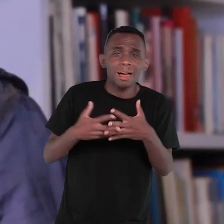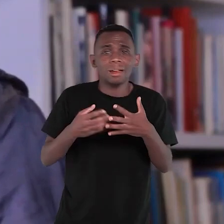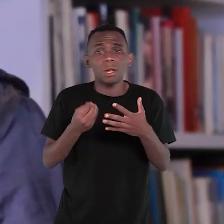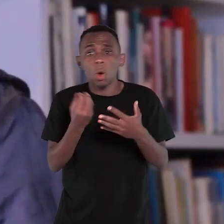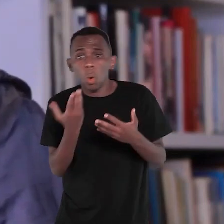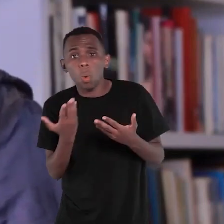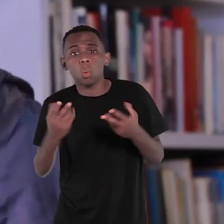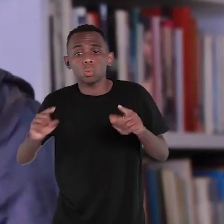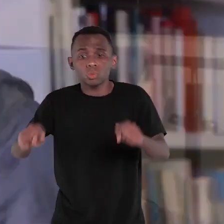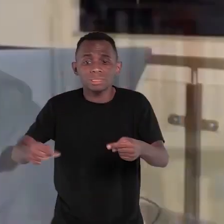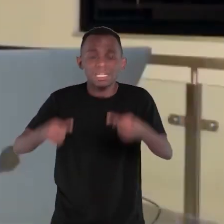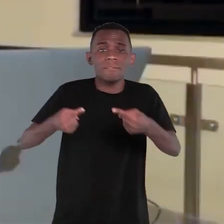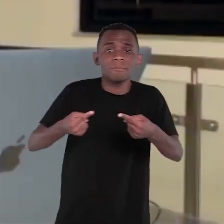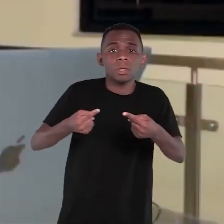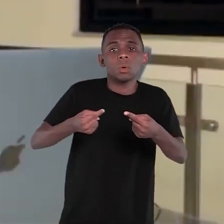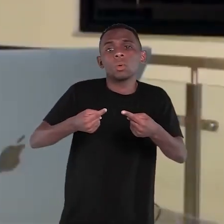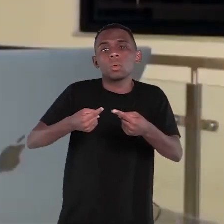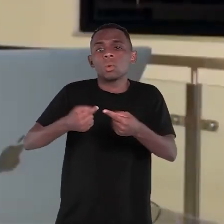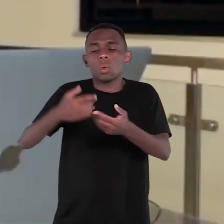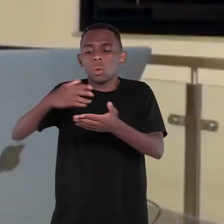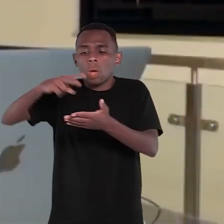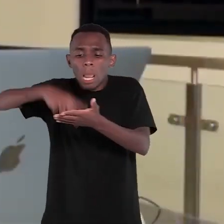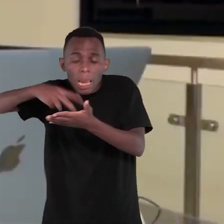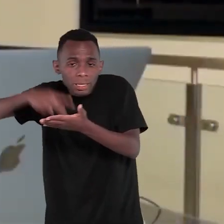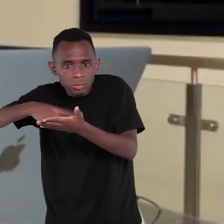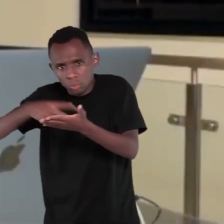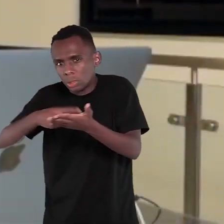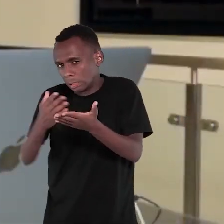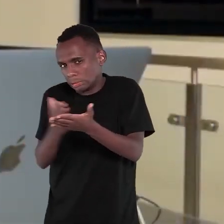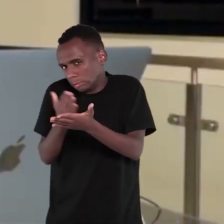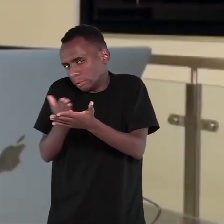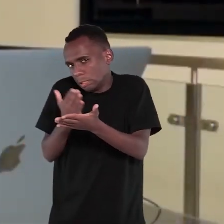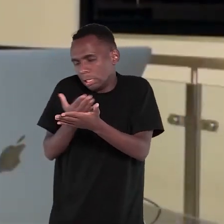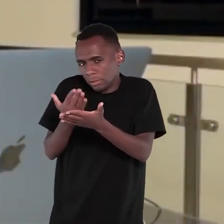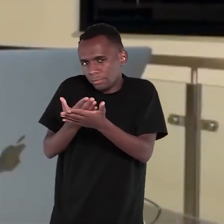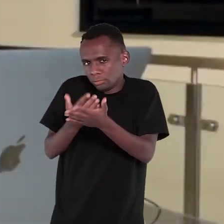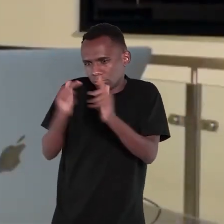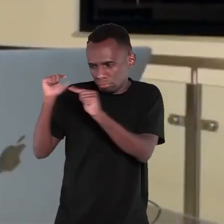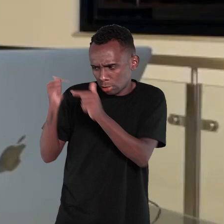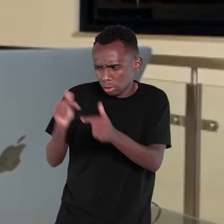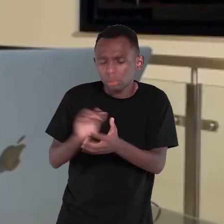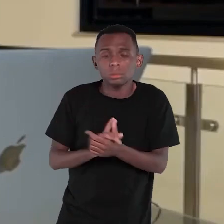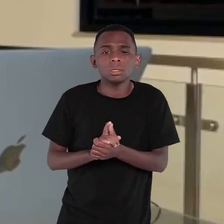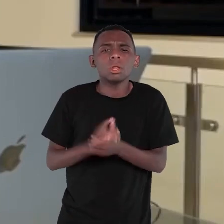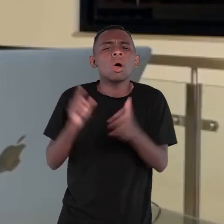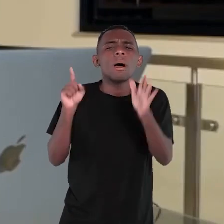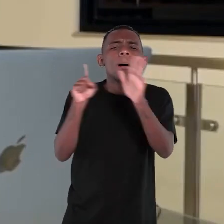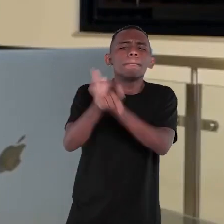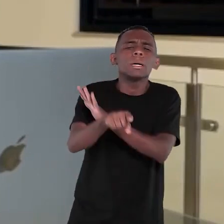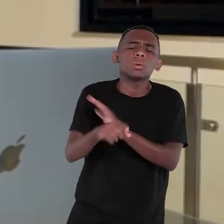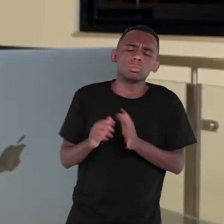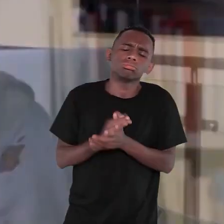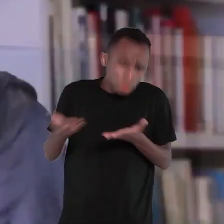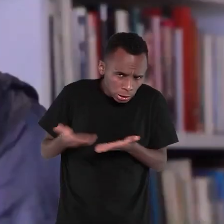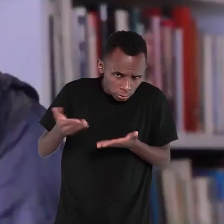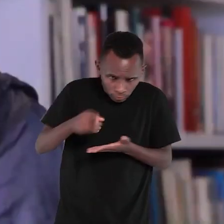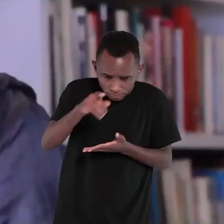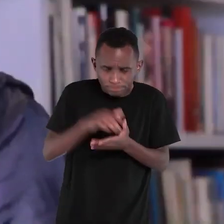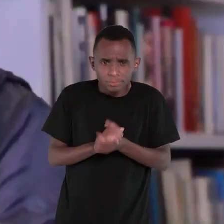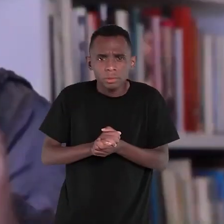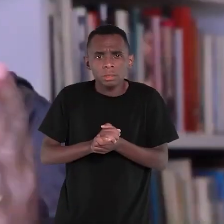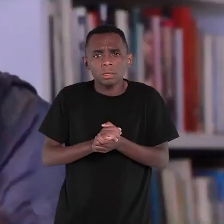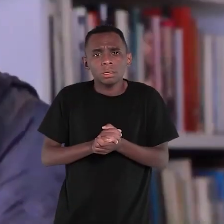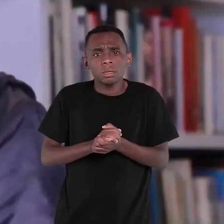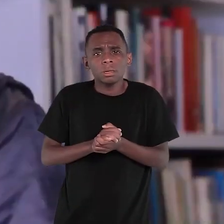concorre com a leitura de livros convencionais. Tá? Então, a pergunta é provocativa mesmo. Nesse